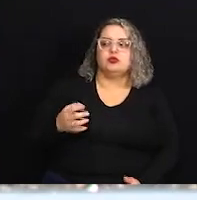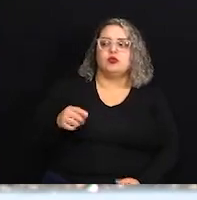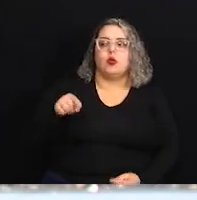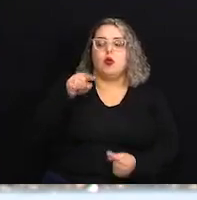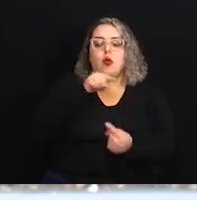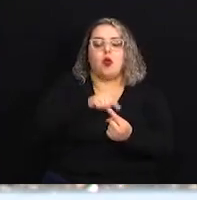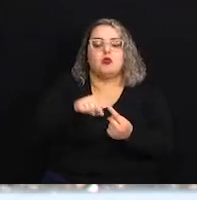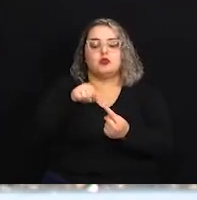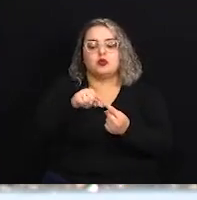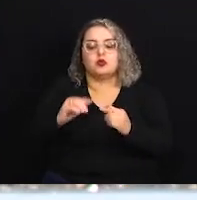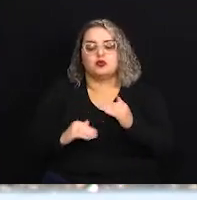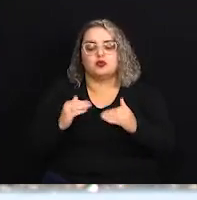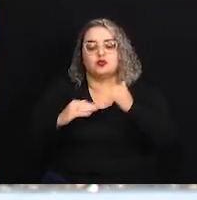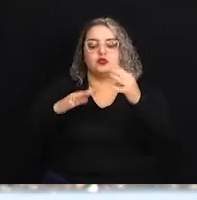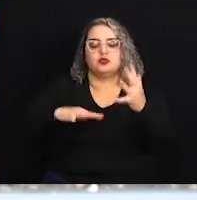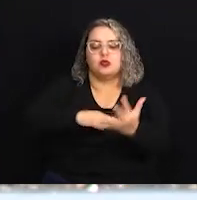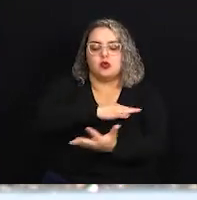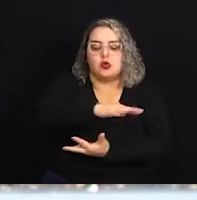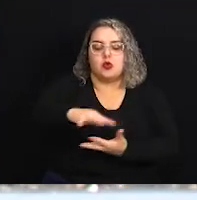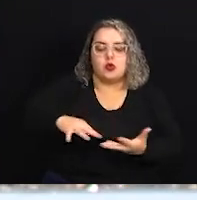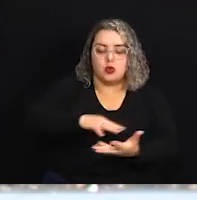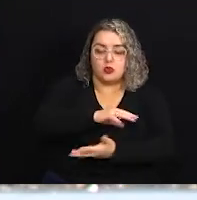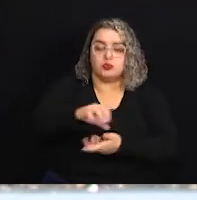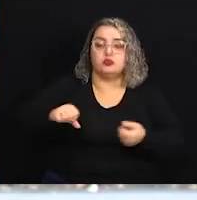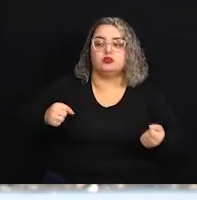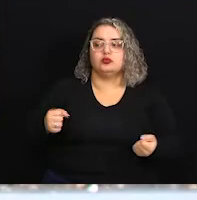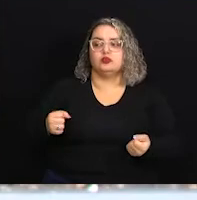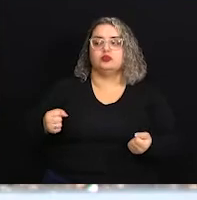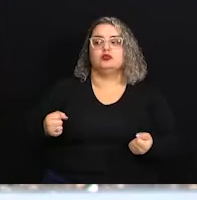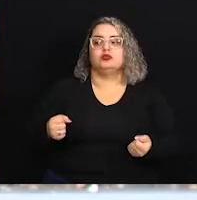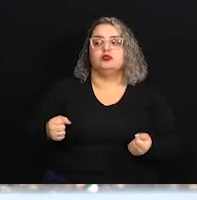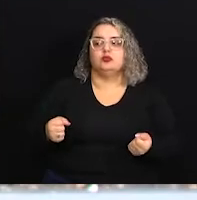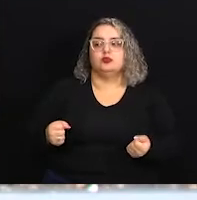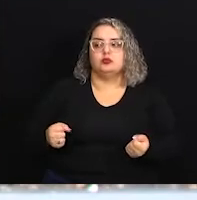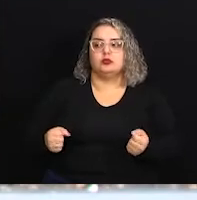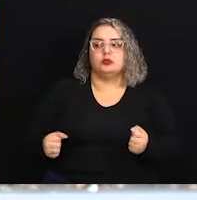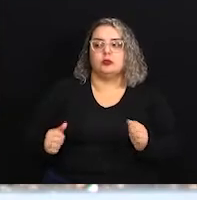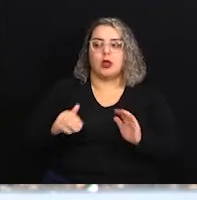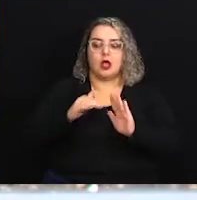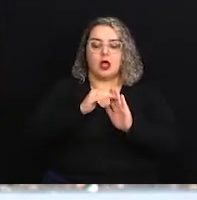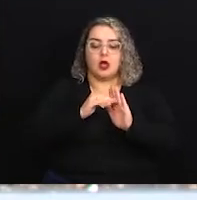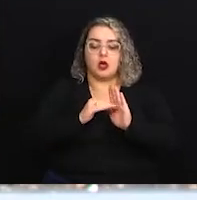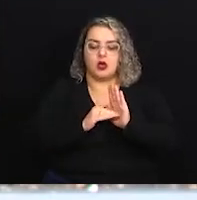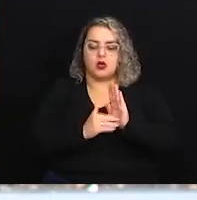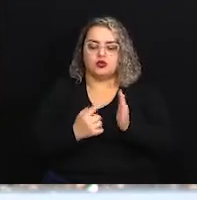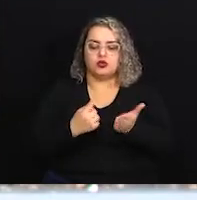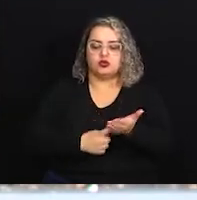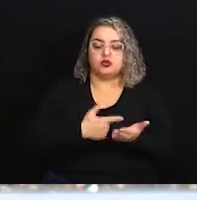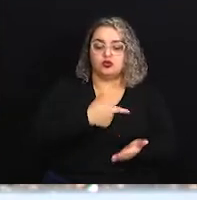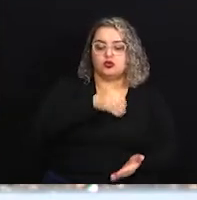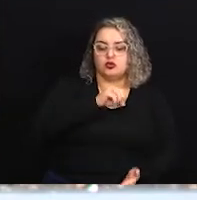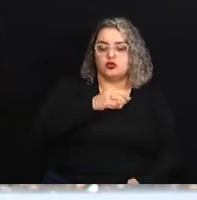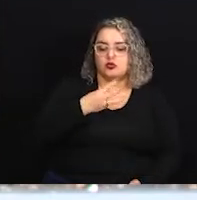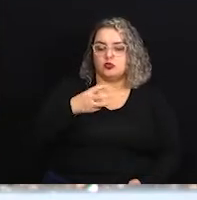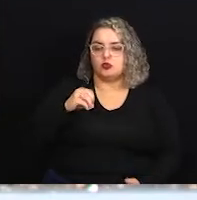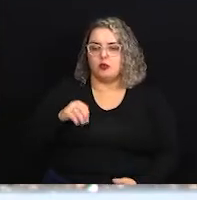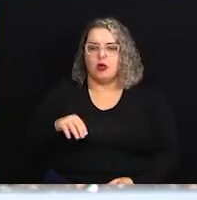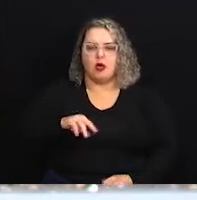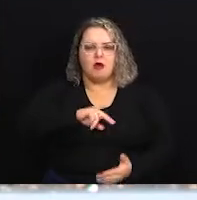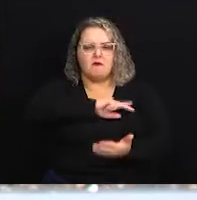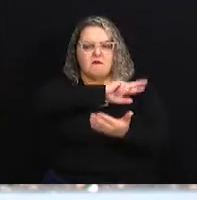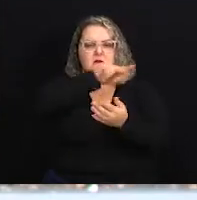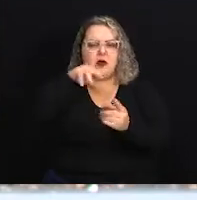nós chamamos de Objetivos do Desenvolvimento Sustentável, a chamada Agenda 2030, que prevê uma série